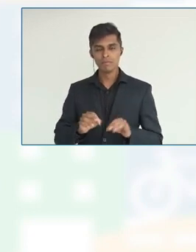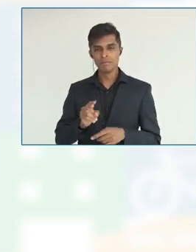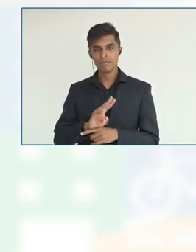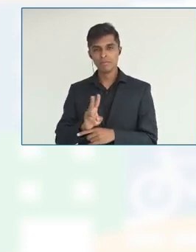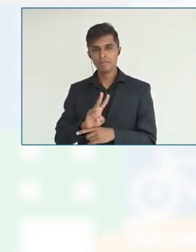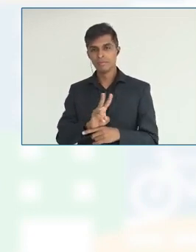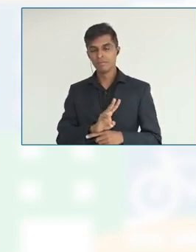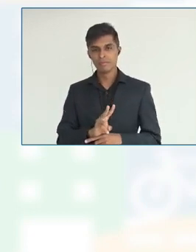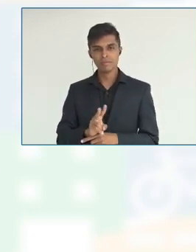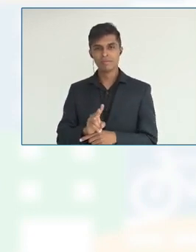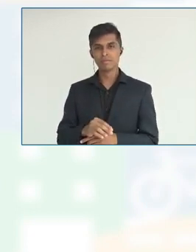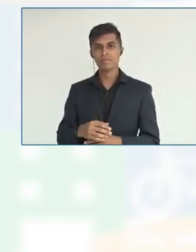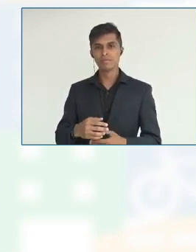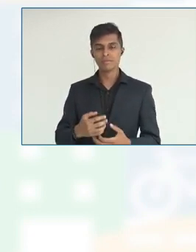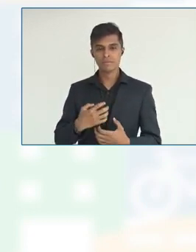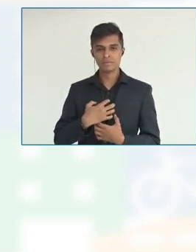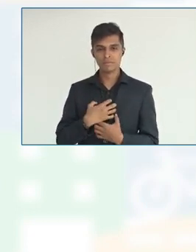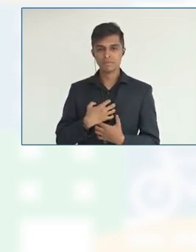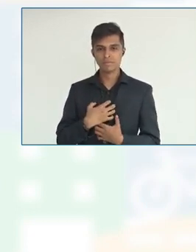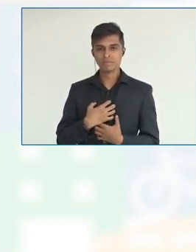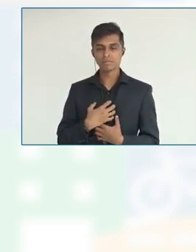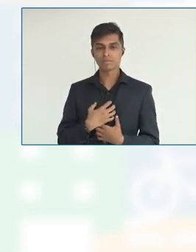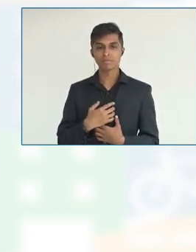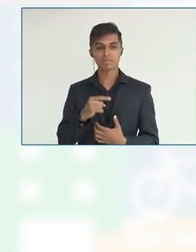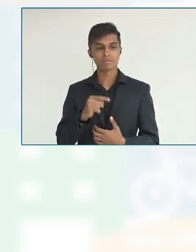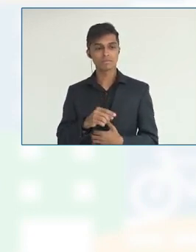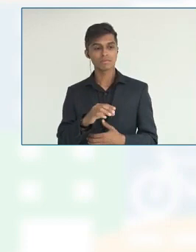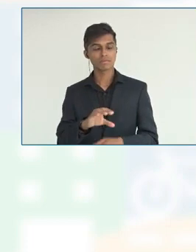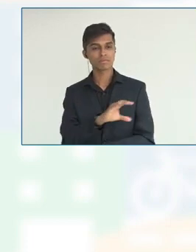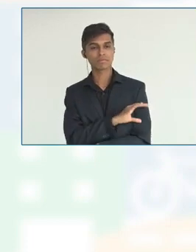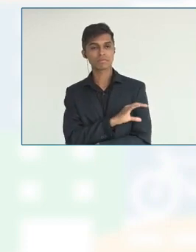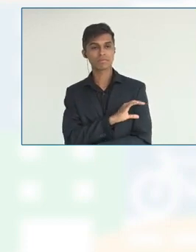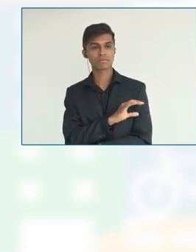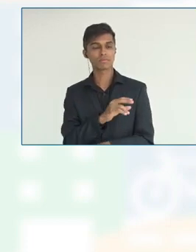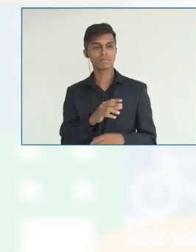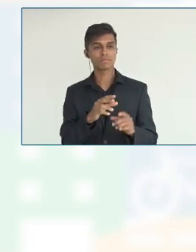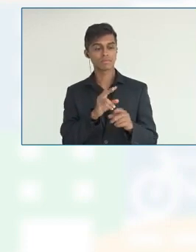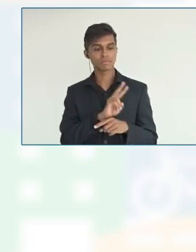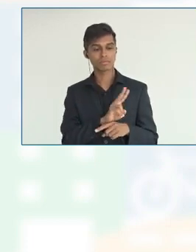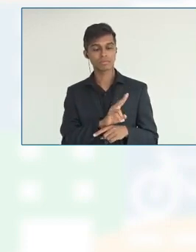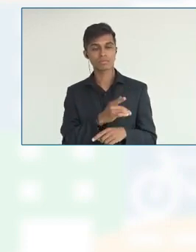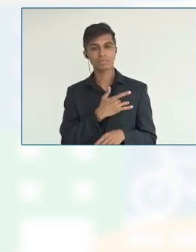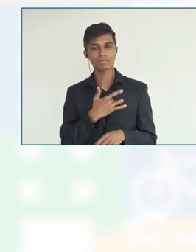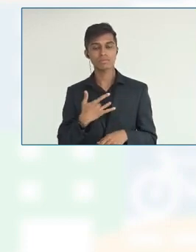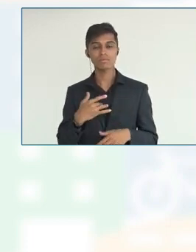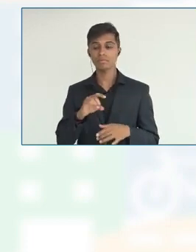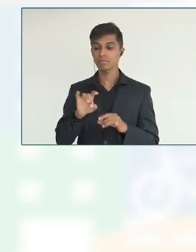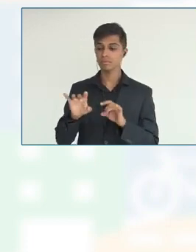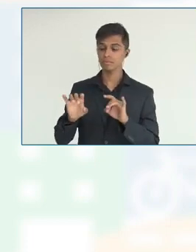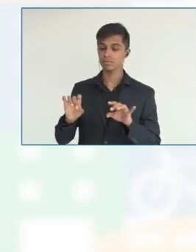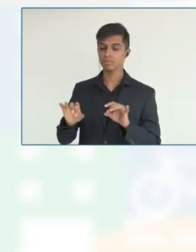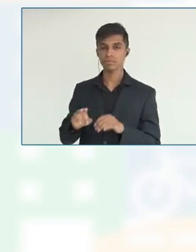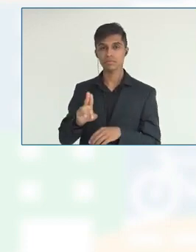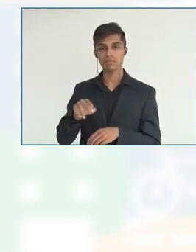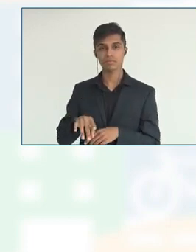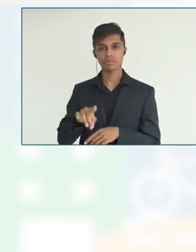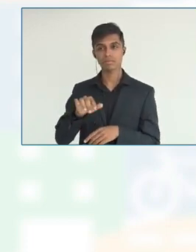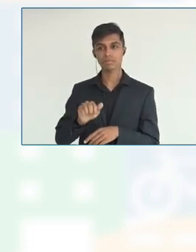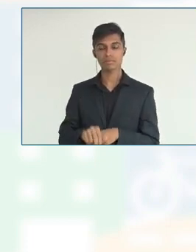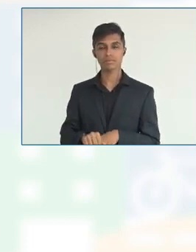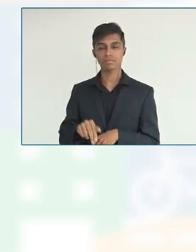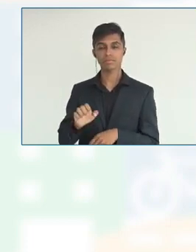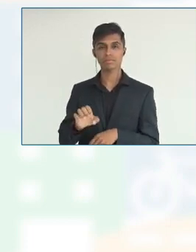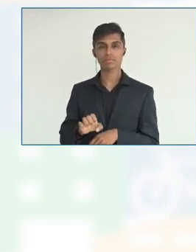vigilância aos moldes da Coordenadoria de Vigilância em Saúde. Então, cada unidade de vigilância em saúde vai ter uma